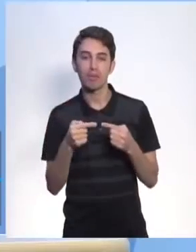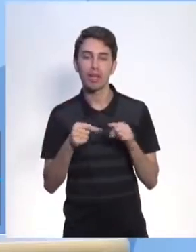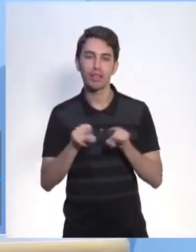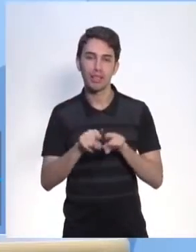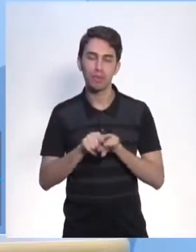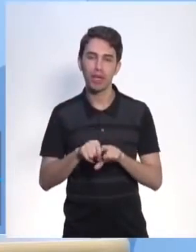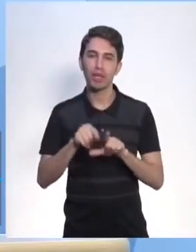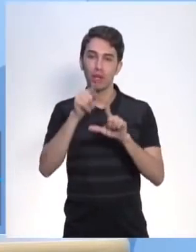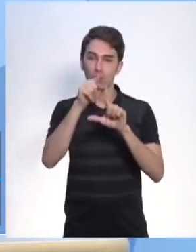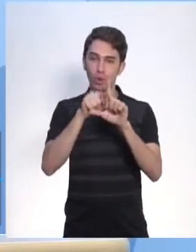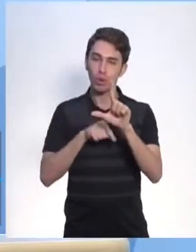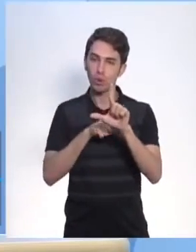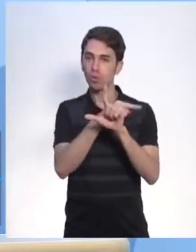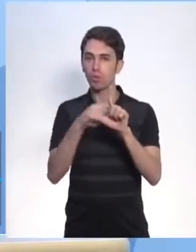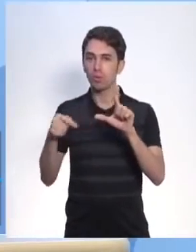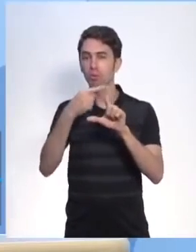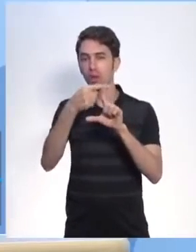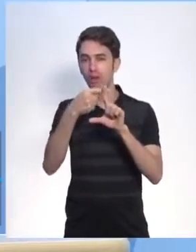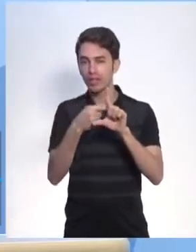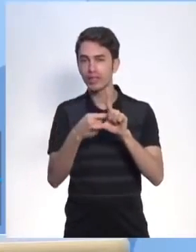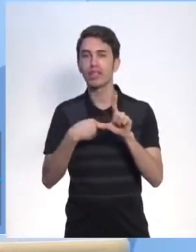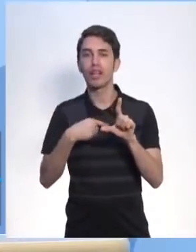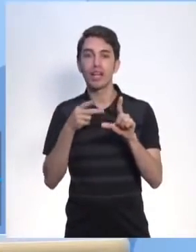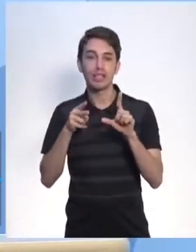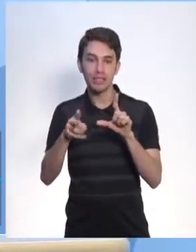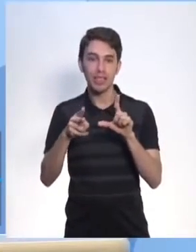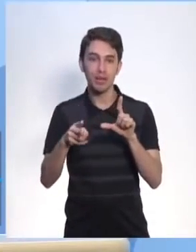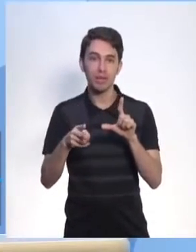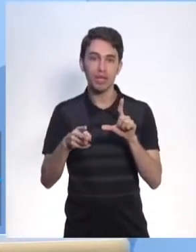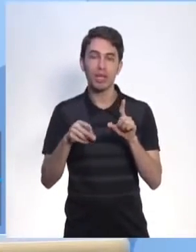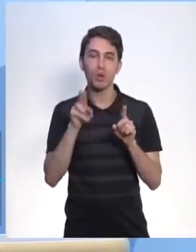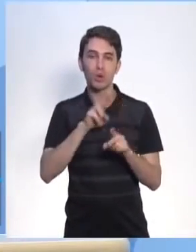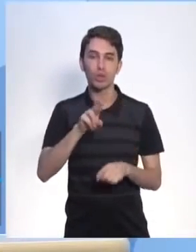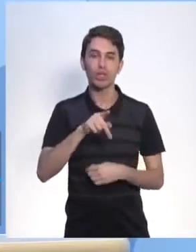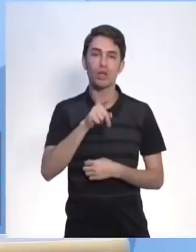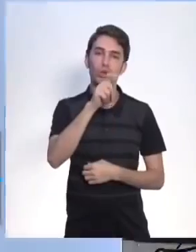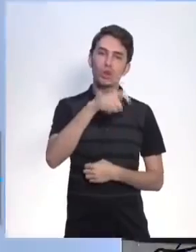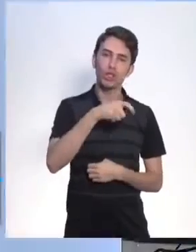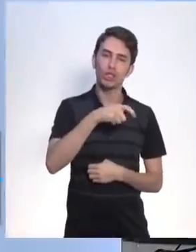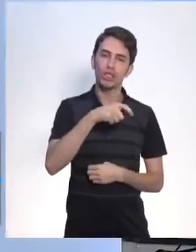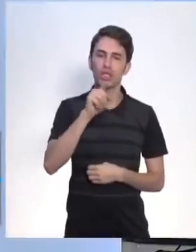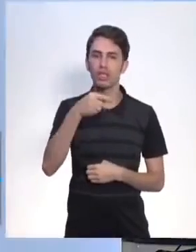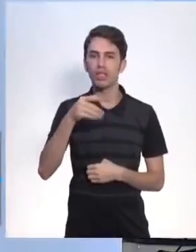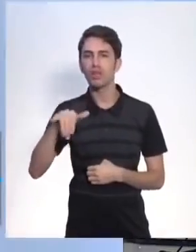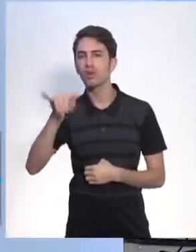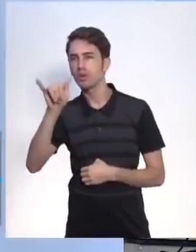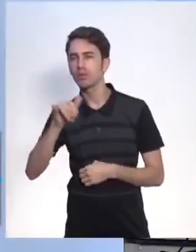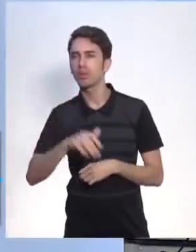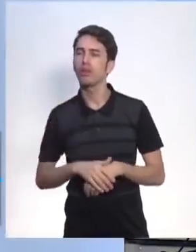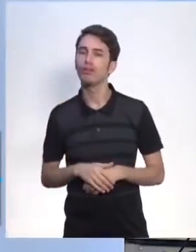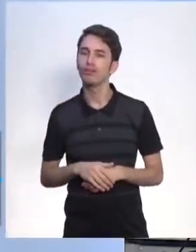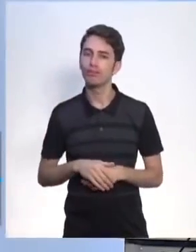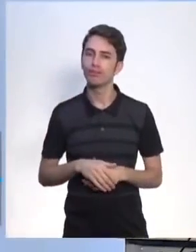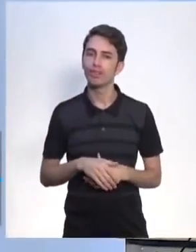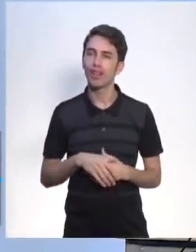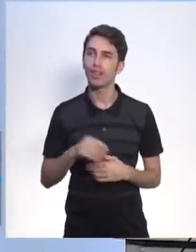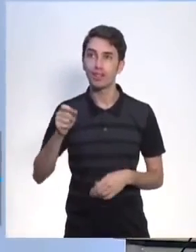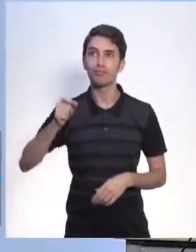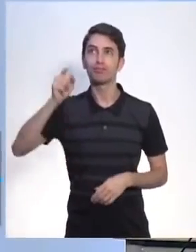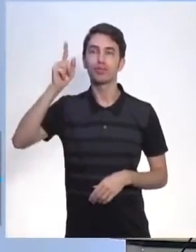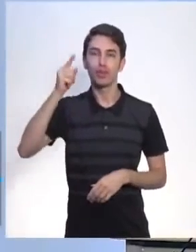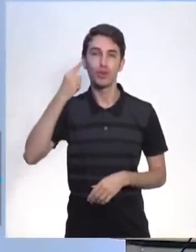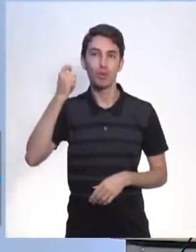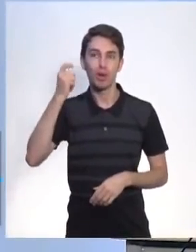nós temos que resolver o x e depois o y. Está certo? Está certo. Eu nunca tinha olhado por esse lado. Ó, até subiu